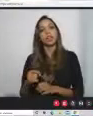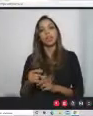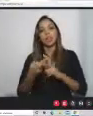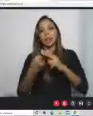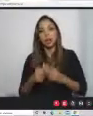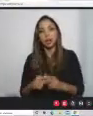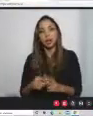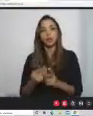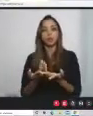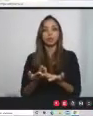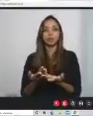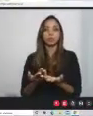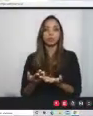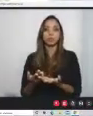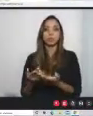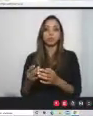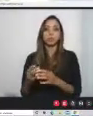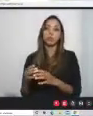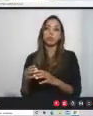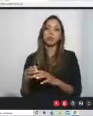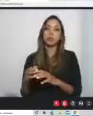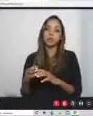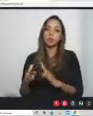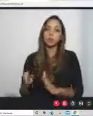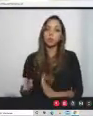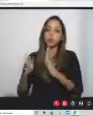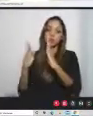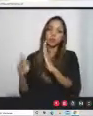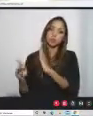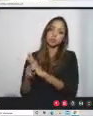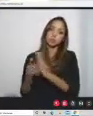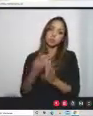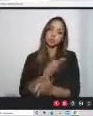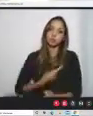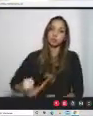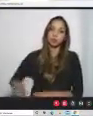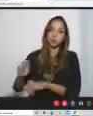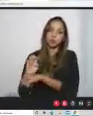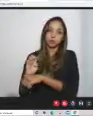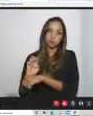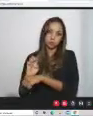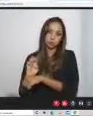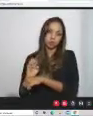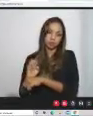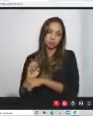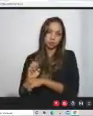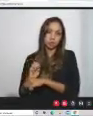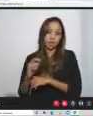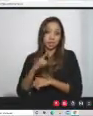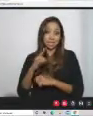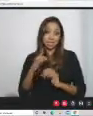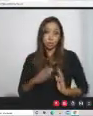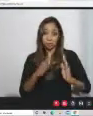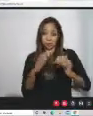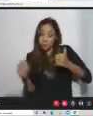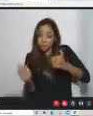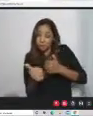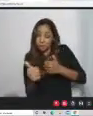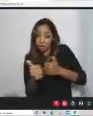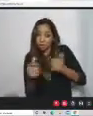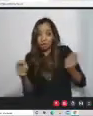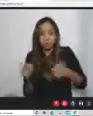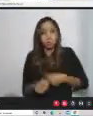o prédio é cedido pelo governo do estado, que é ali onde é o CAIC, né? E nós tínhamos um prédio ali bem próximo, onde poderia ser essa UBS,